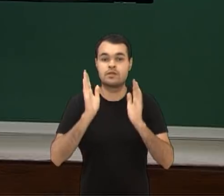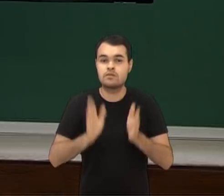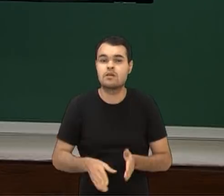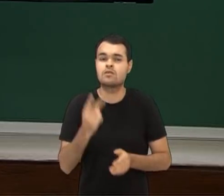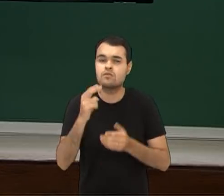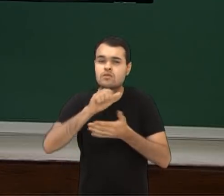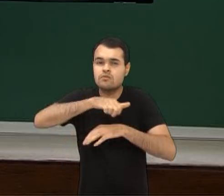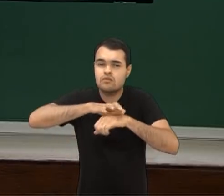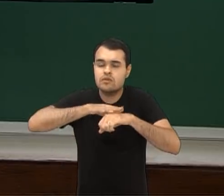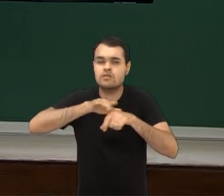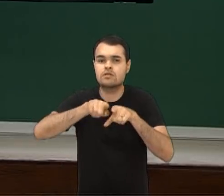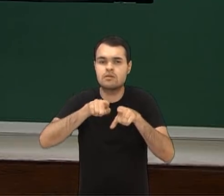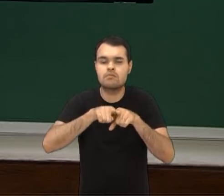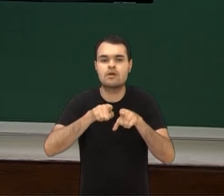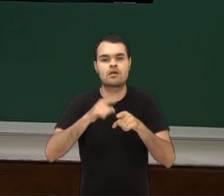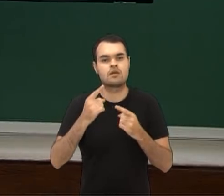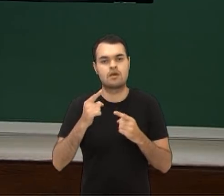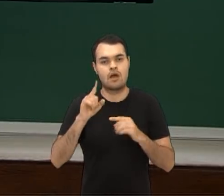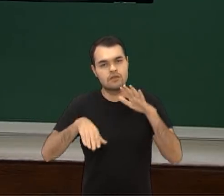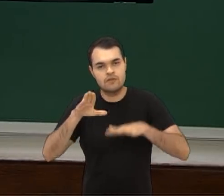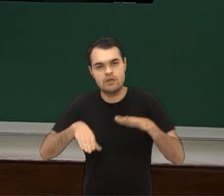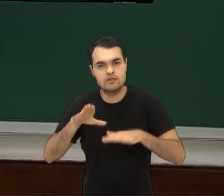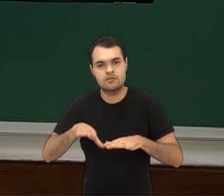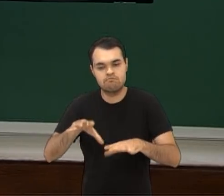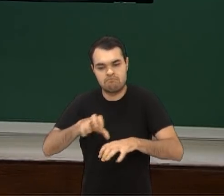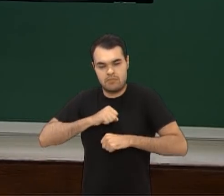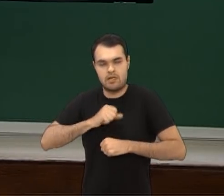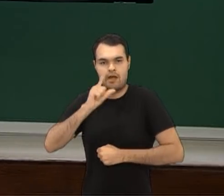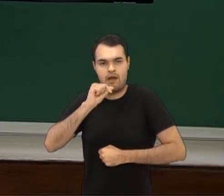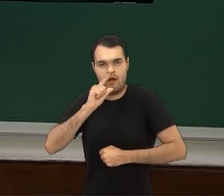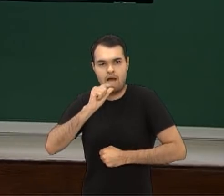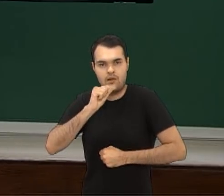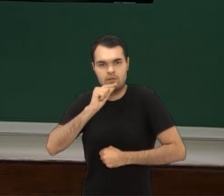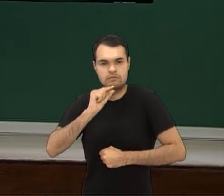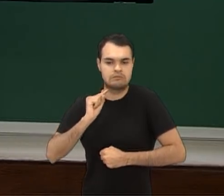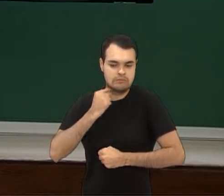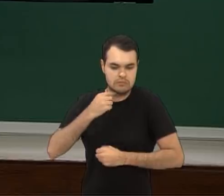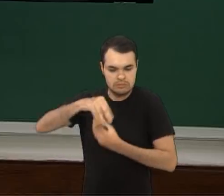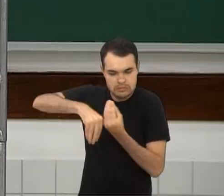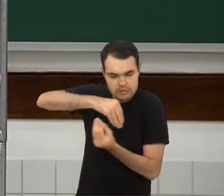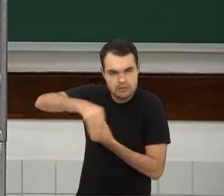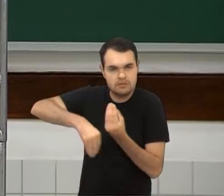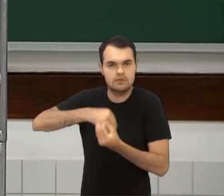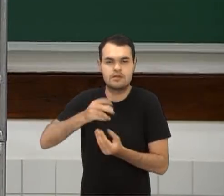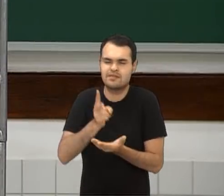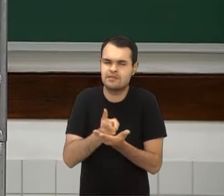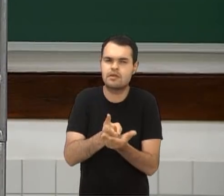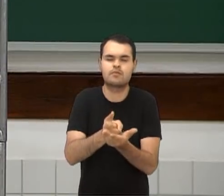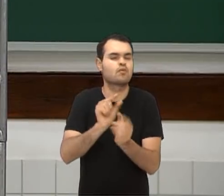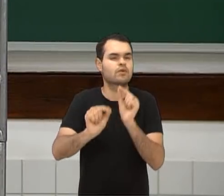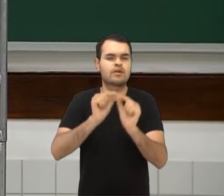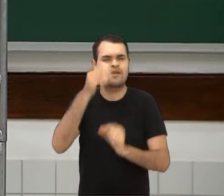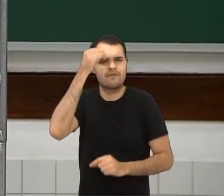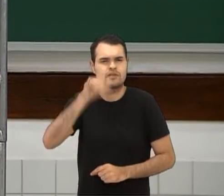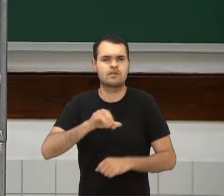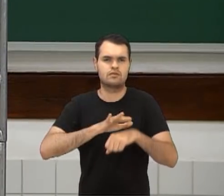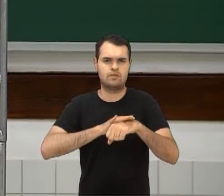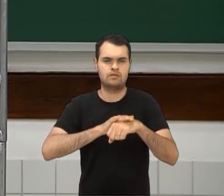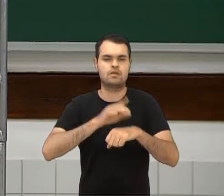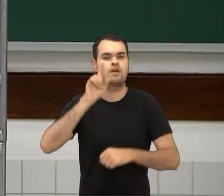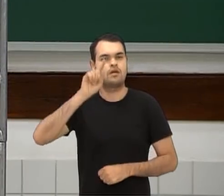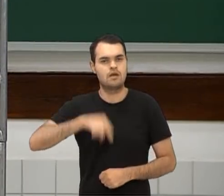por água e alimentos contaminados. Então, o meio de prevenção, sempre beber água fervida